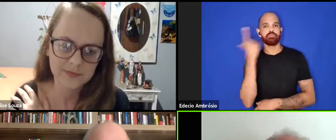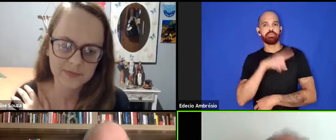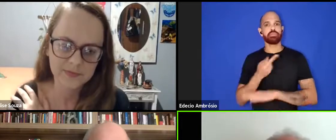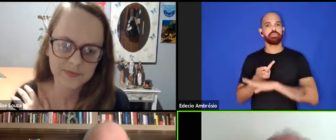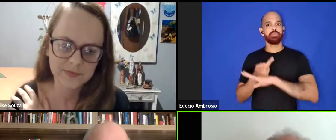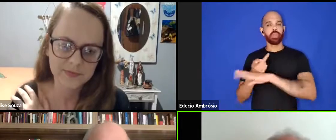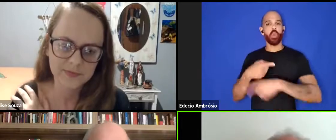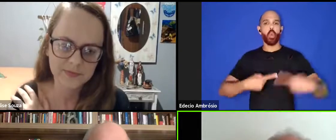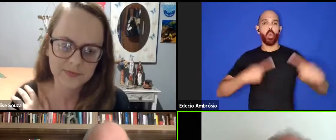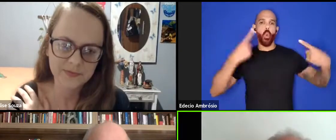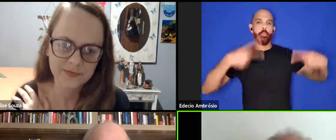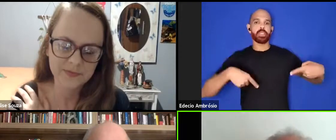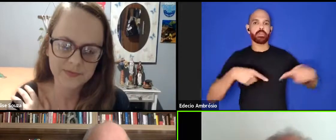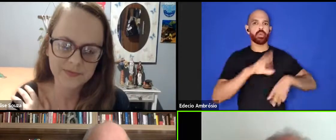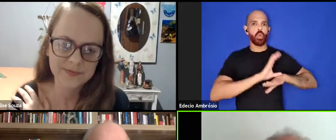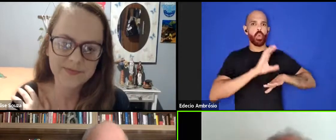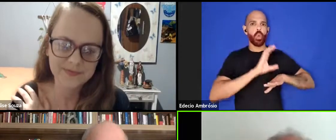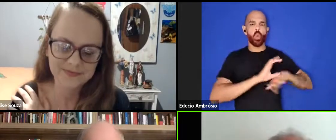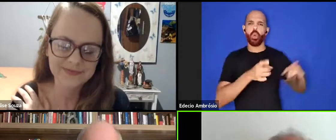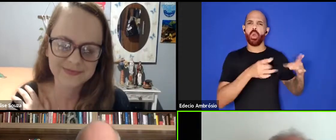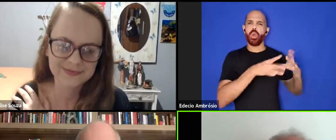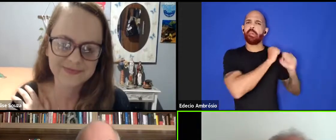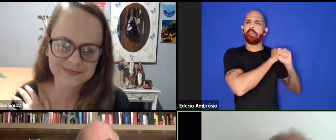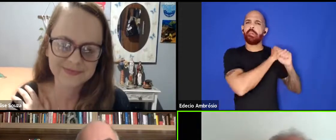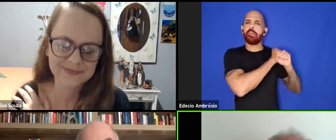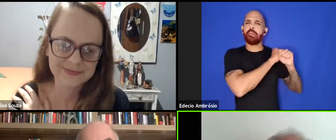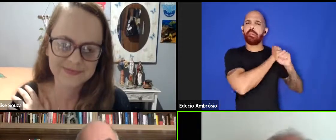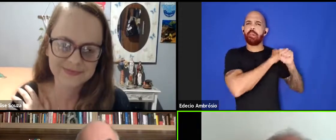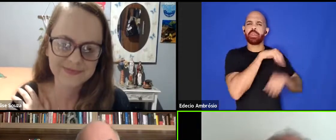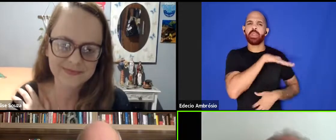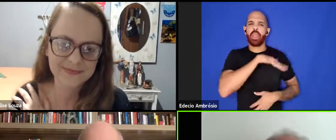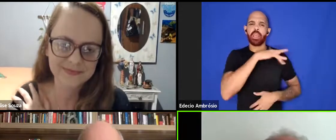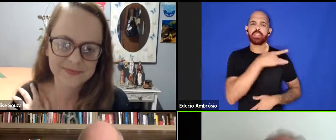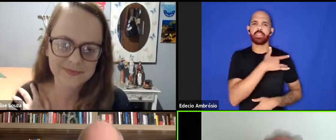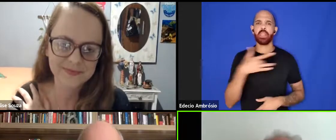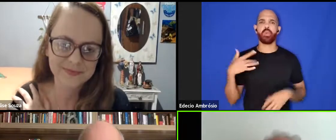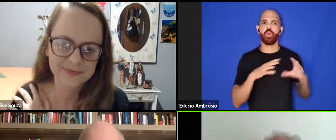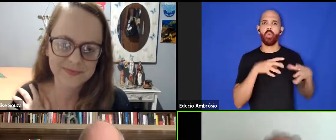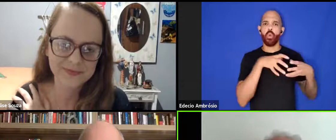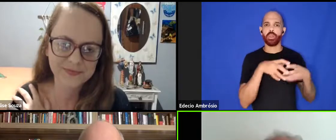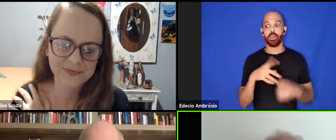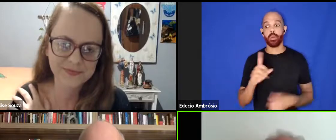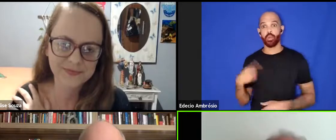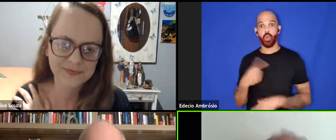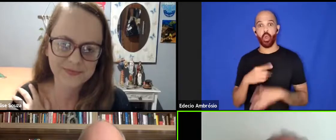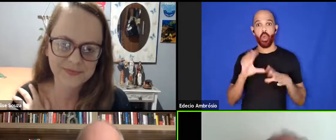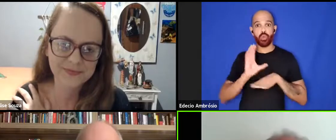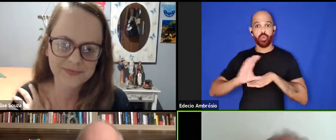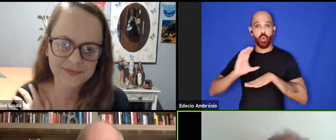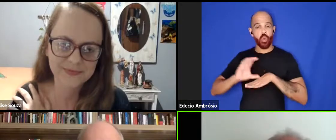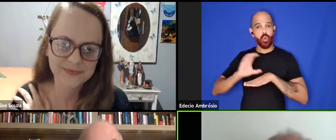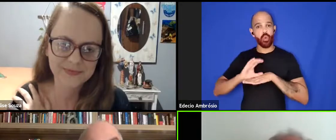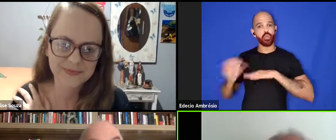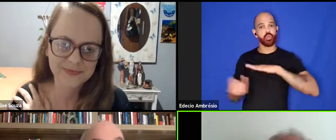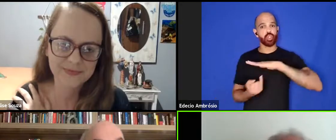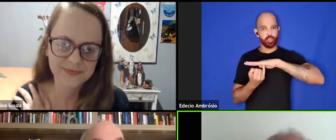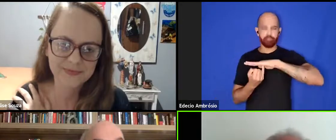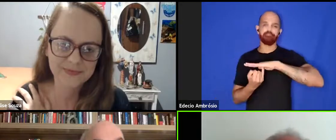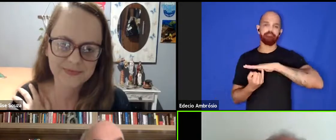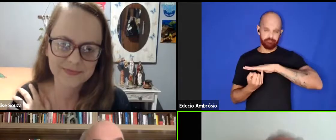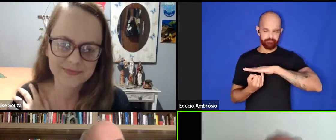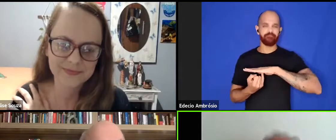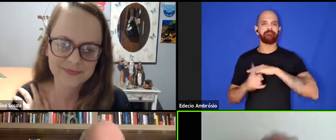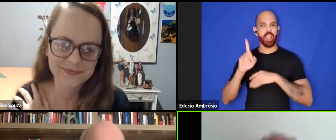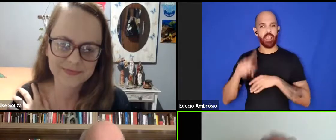com cursos muito mais consolidados no campo da saúde coletiva. Então, para o nosso curso no René Rachou, é um